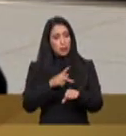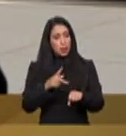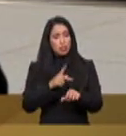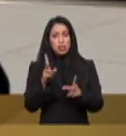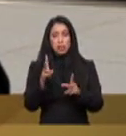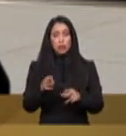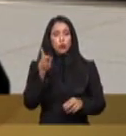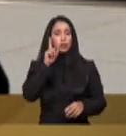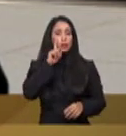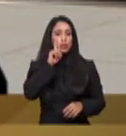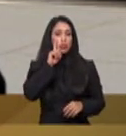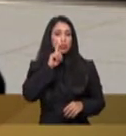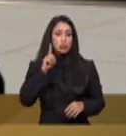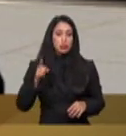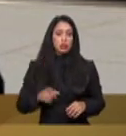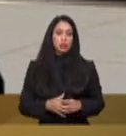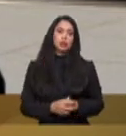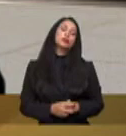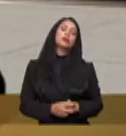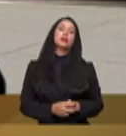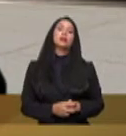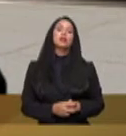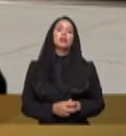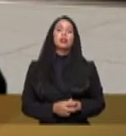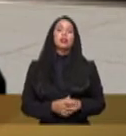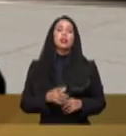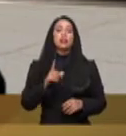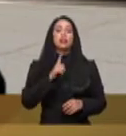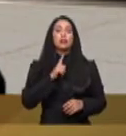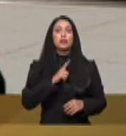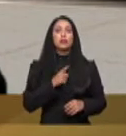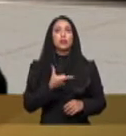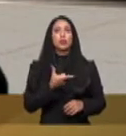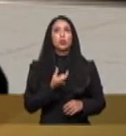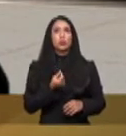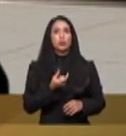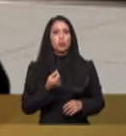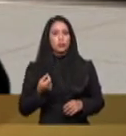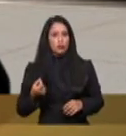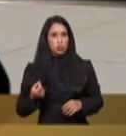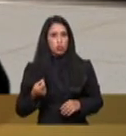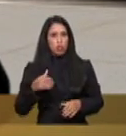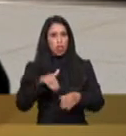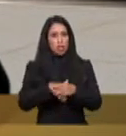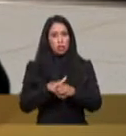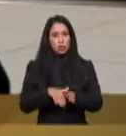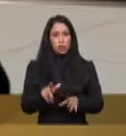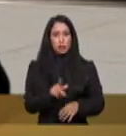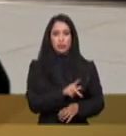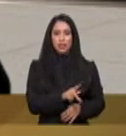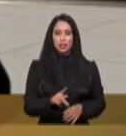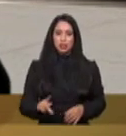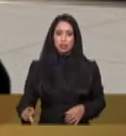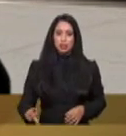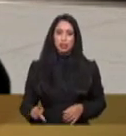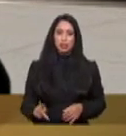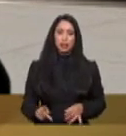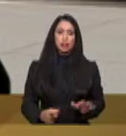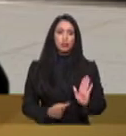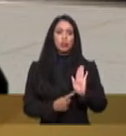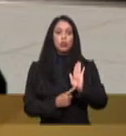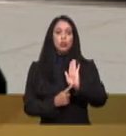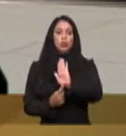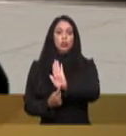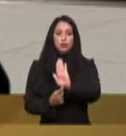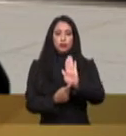Em especial, nas últimas eleições presidenciais de 2020, apresentam-se ao mundo,